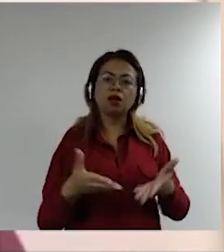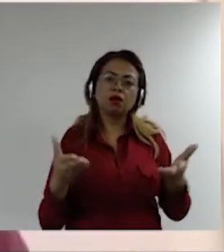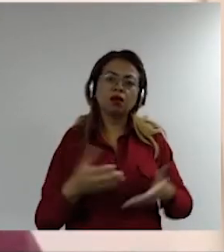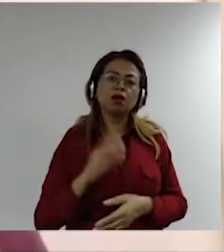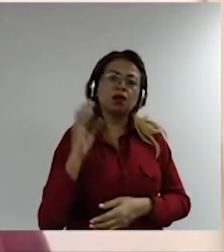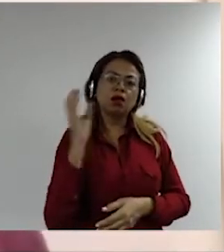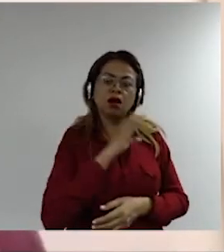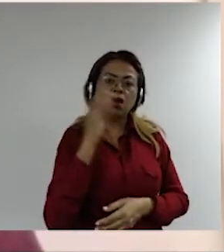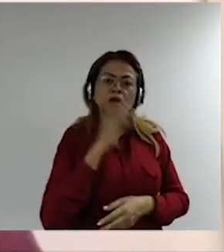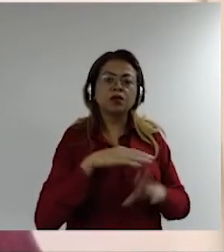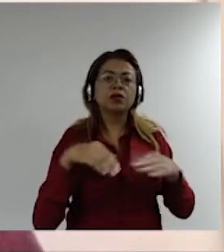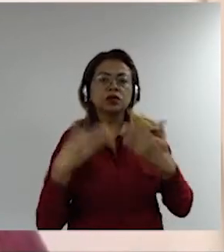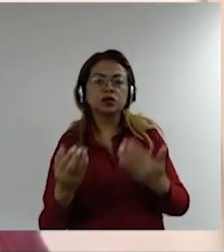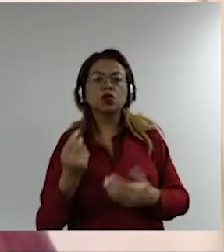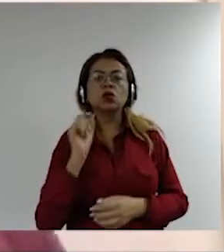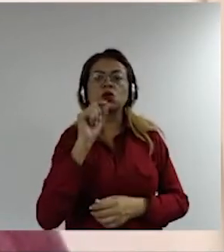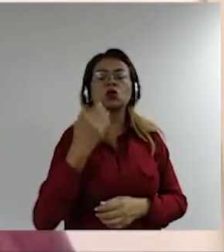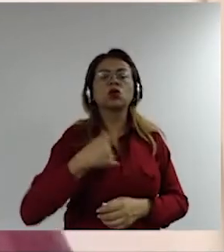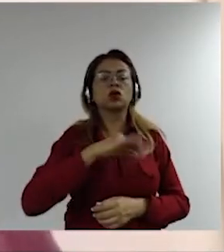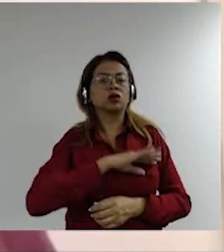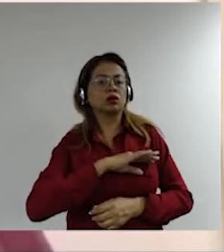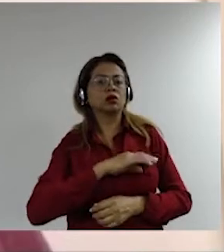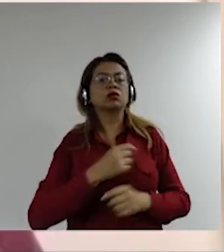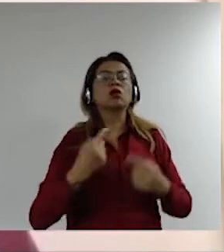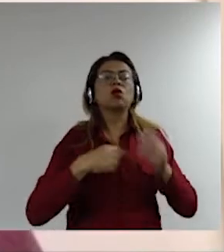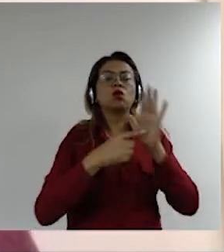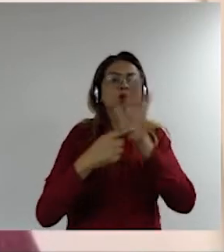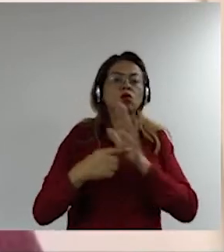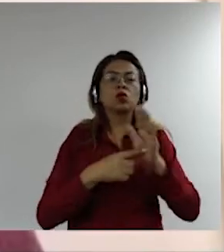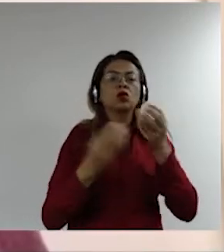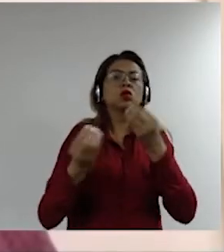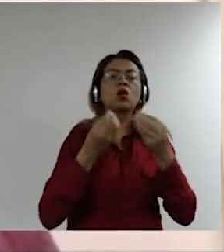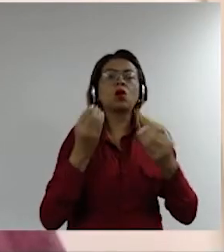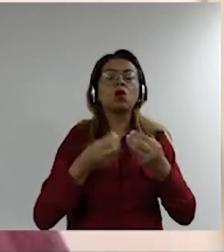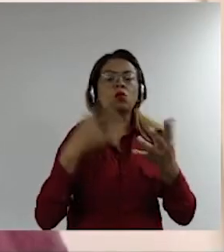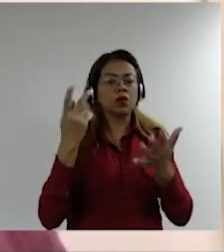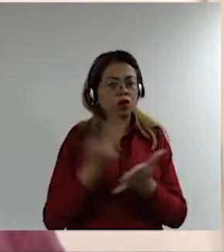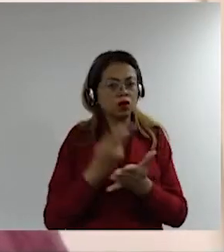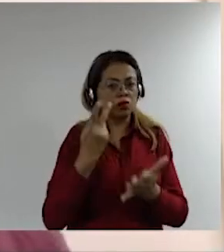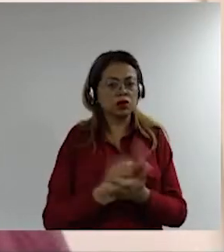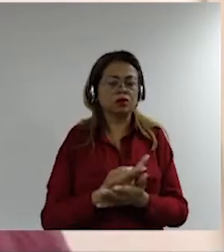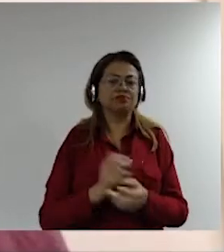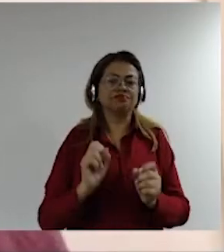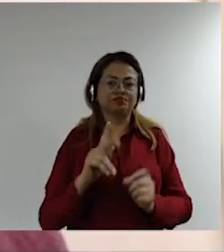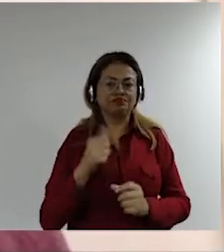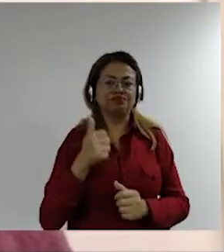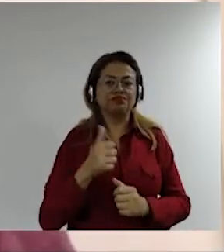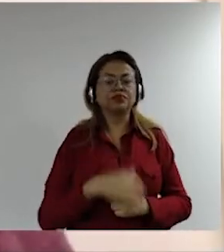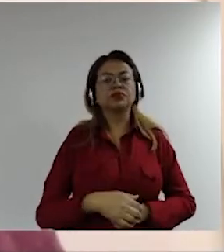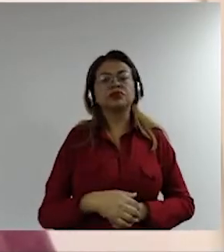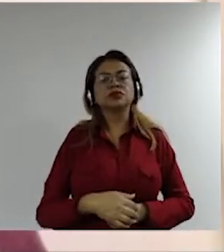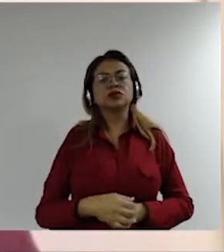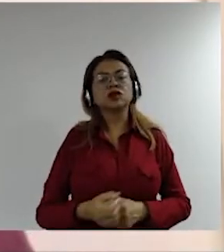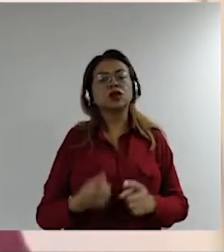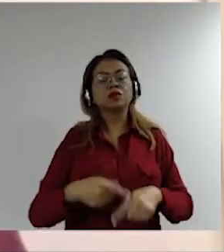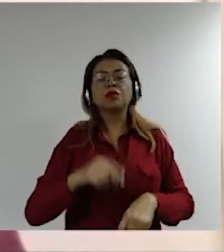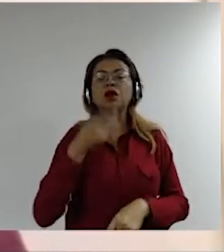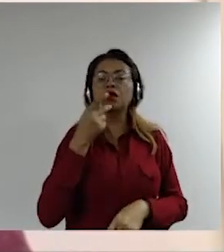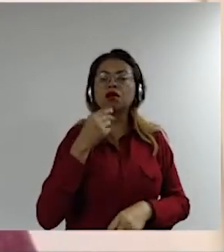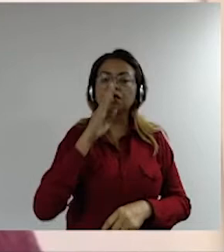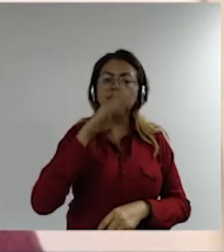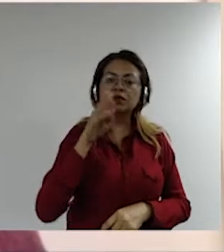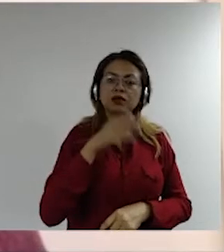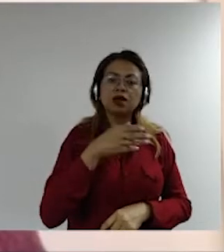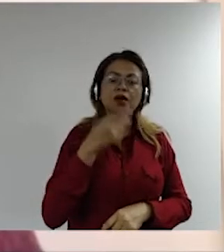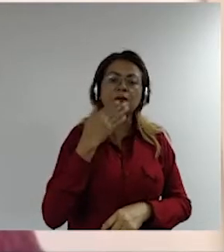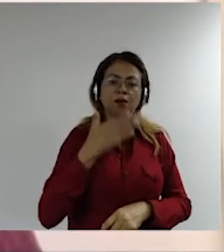bastante breve, o que as evidências nos dizem sobre o que funciona e o que pode funcionar. E, para concluir, né, terceira